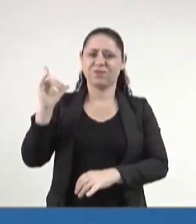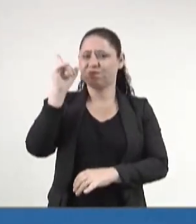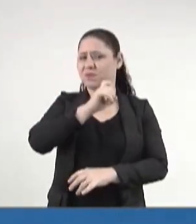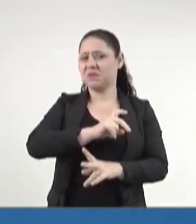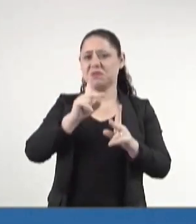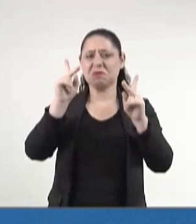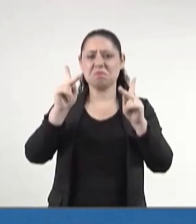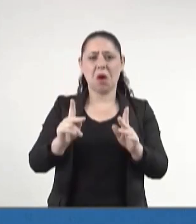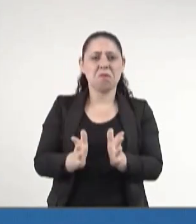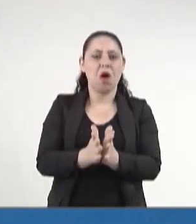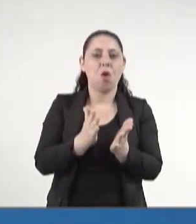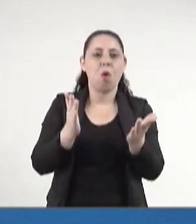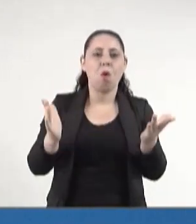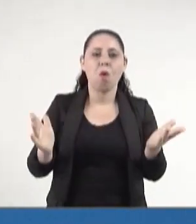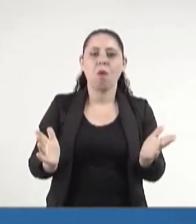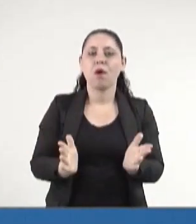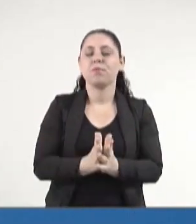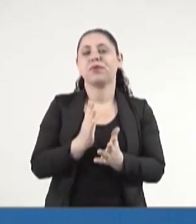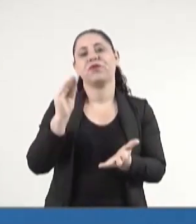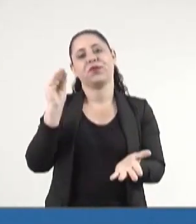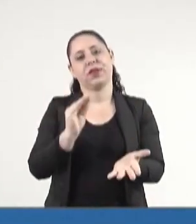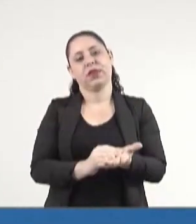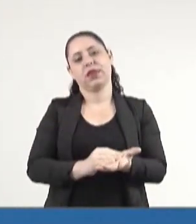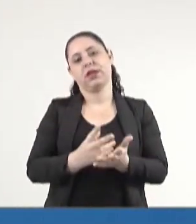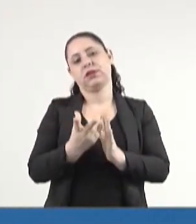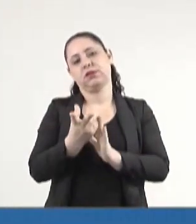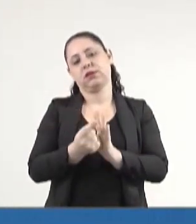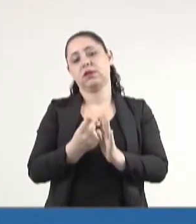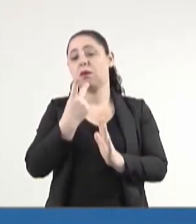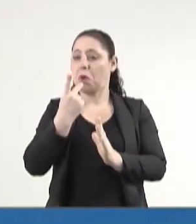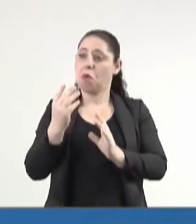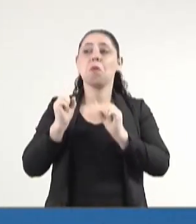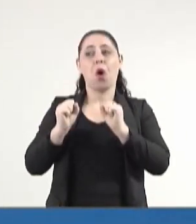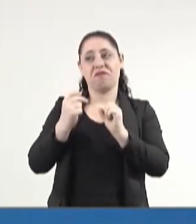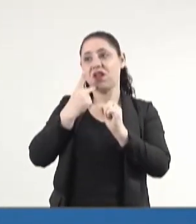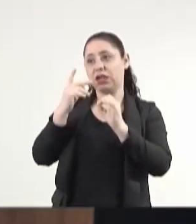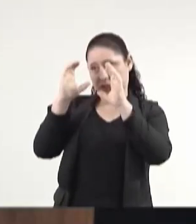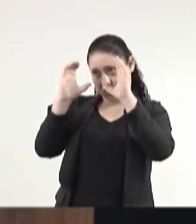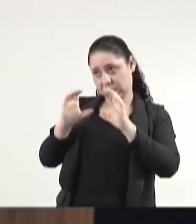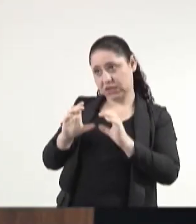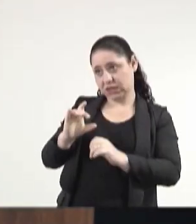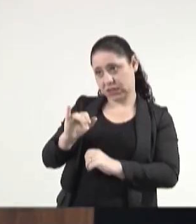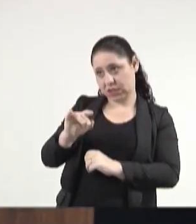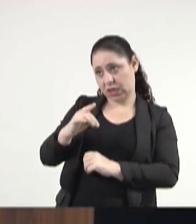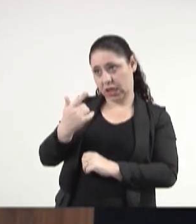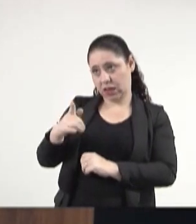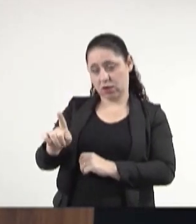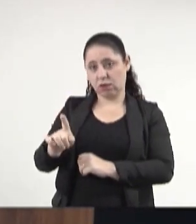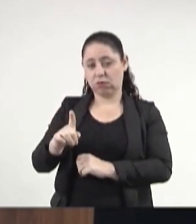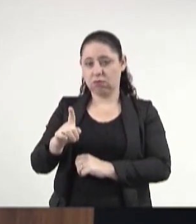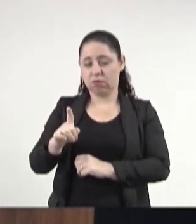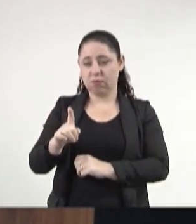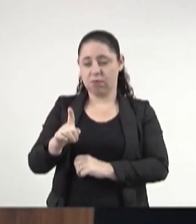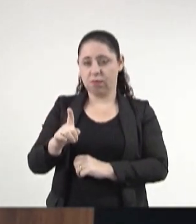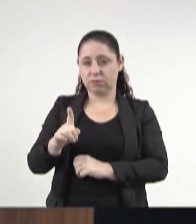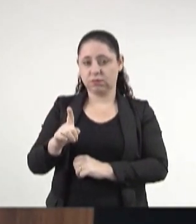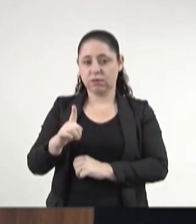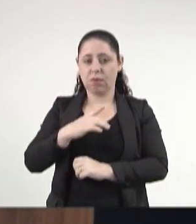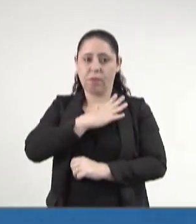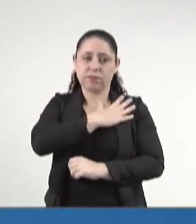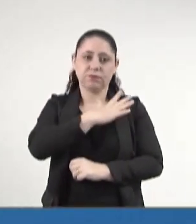o povo empobrecido, este cidadão, se é que pode chamar de cidadão, gasta, Coronel